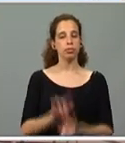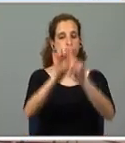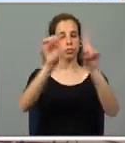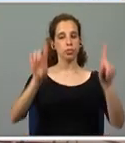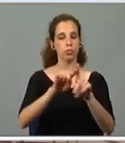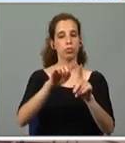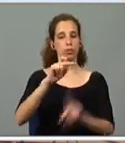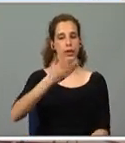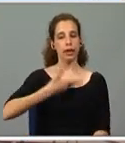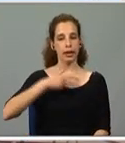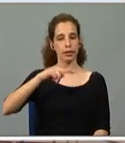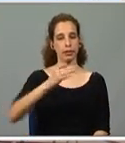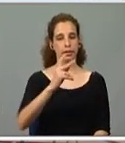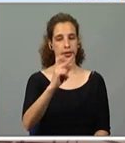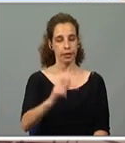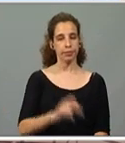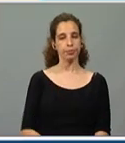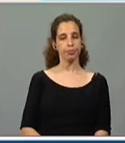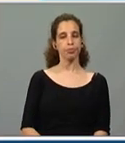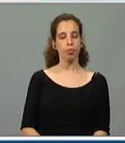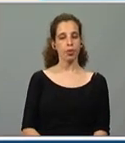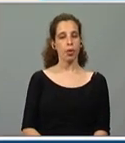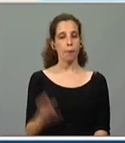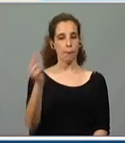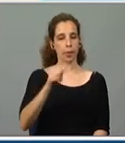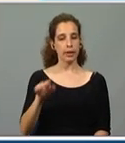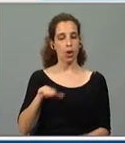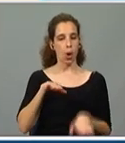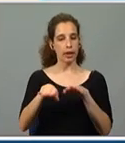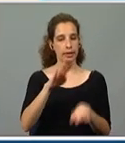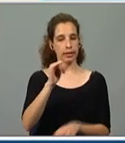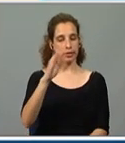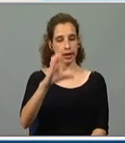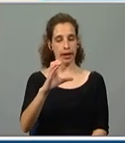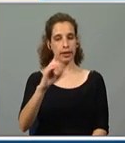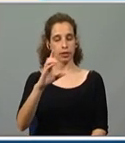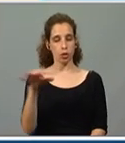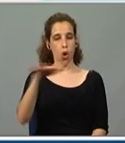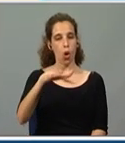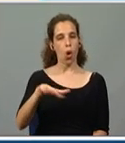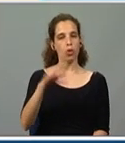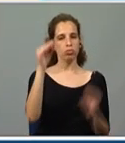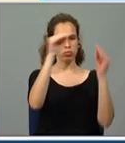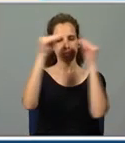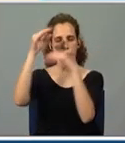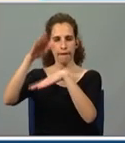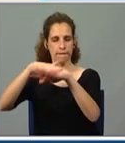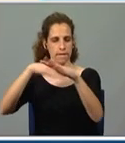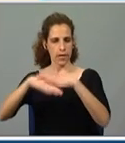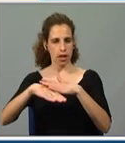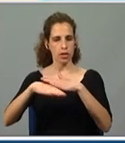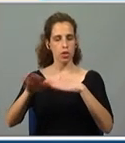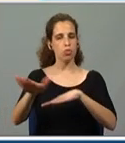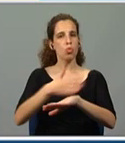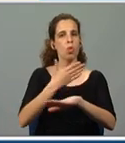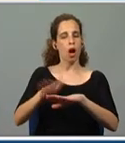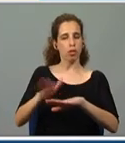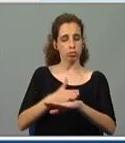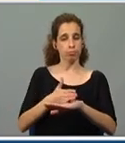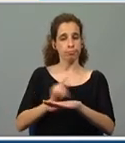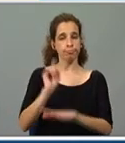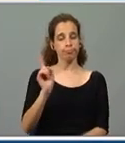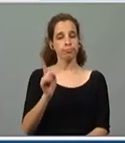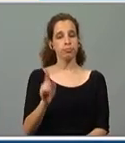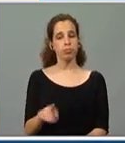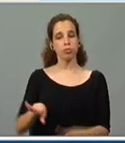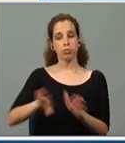de Andrea Comodi, um pintor italiano do século XVI, em que o personagem está a realizar um processo de separação. E